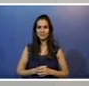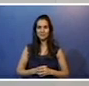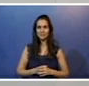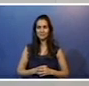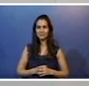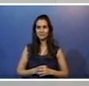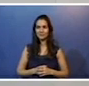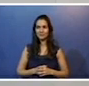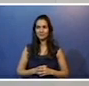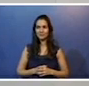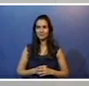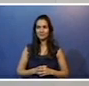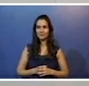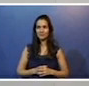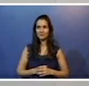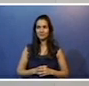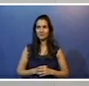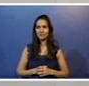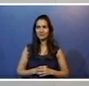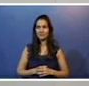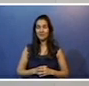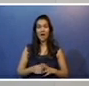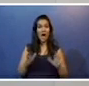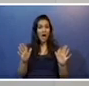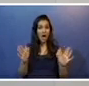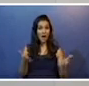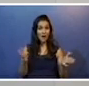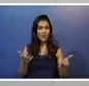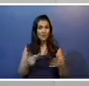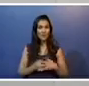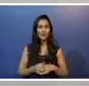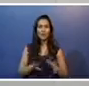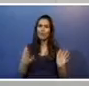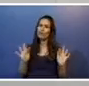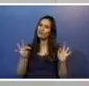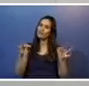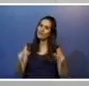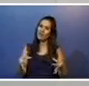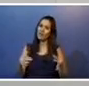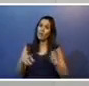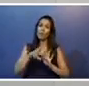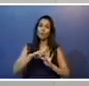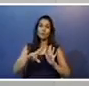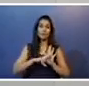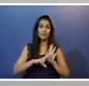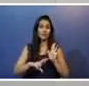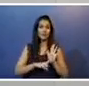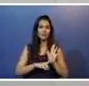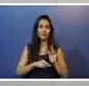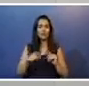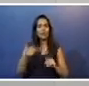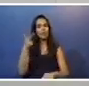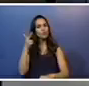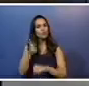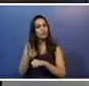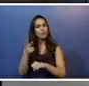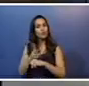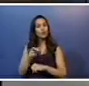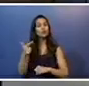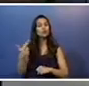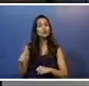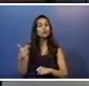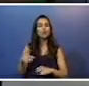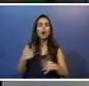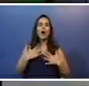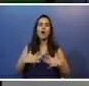Vamos para o nosso roteiro da aula. Vocês vão assistir a videoaula com